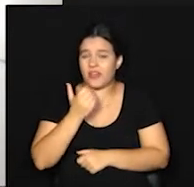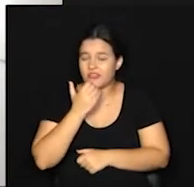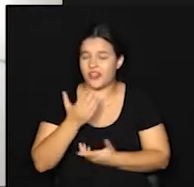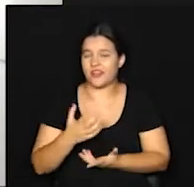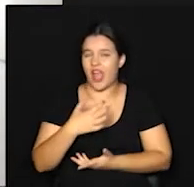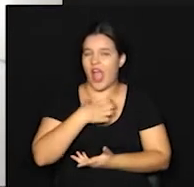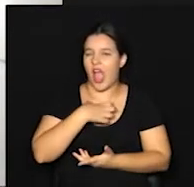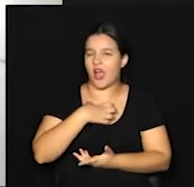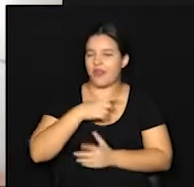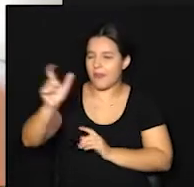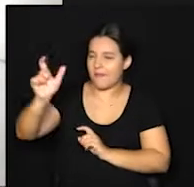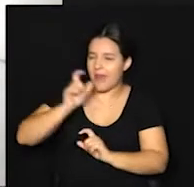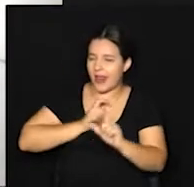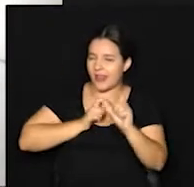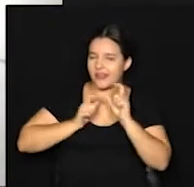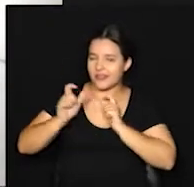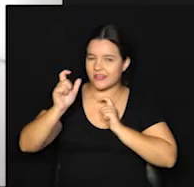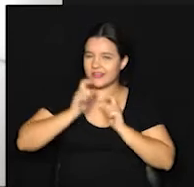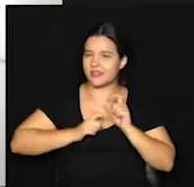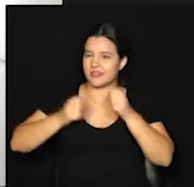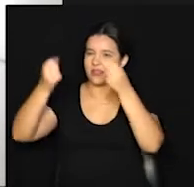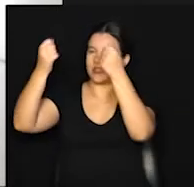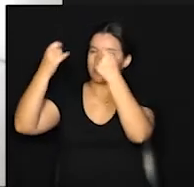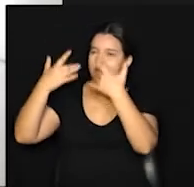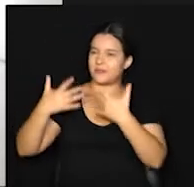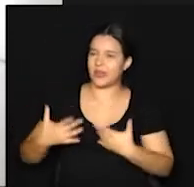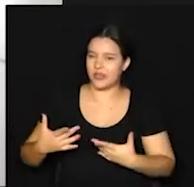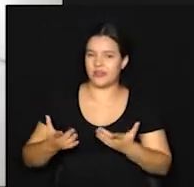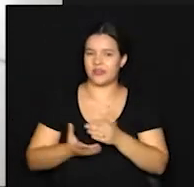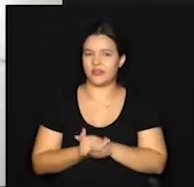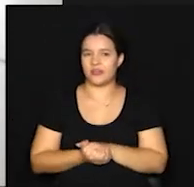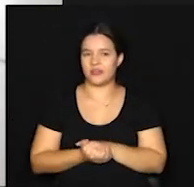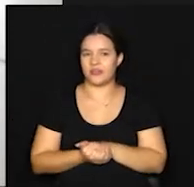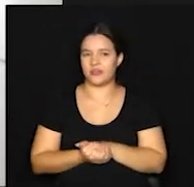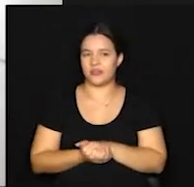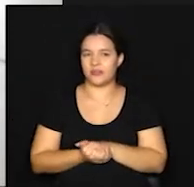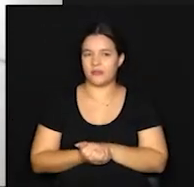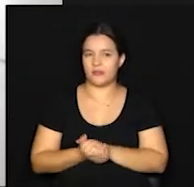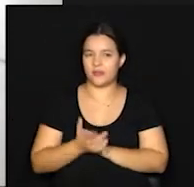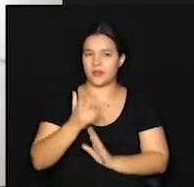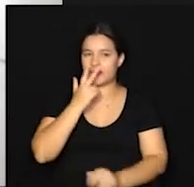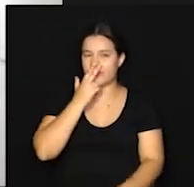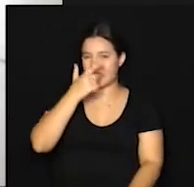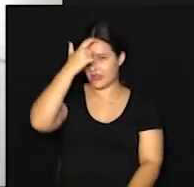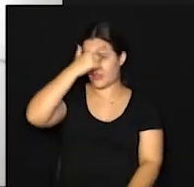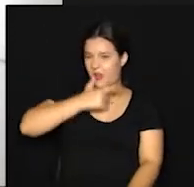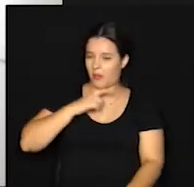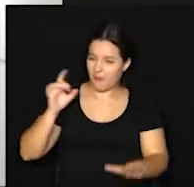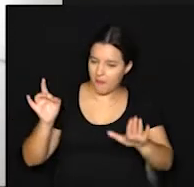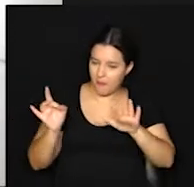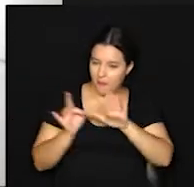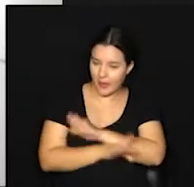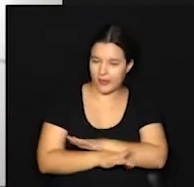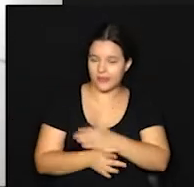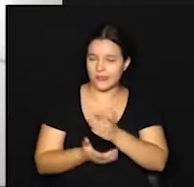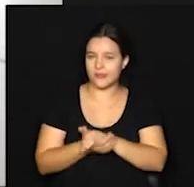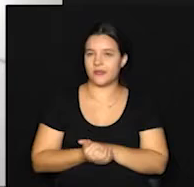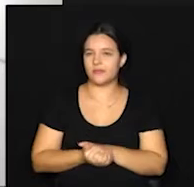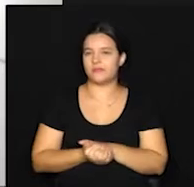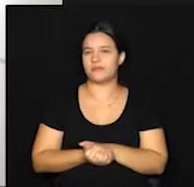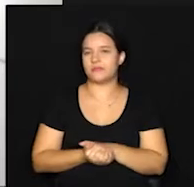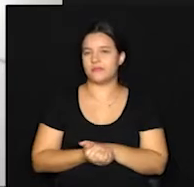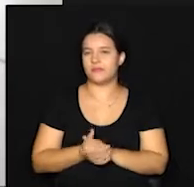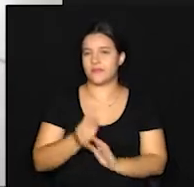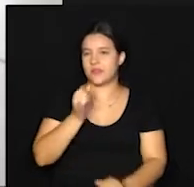você, a forma que ela explica as coisas para você, é como se você não valesse nada, sabe? É como,